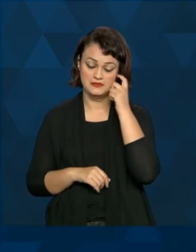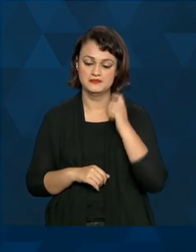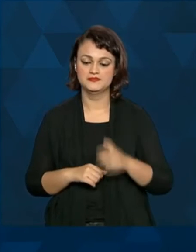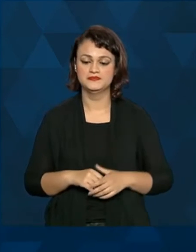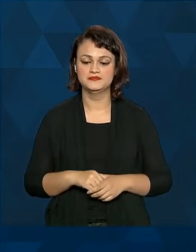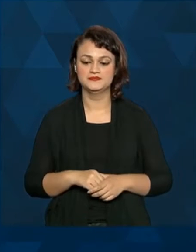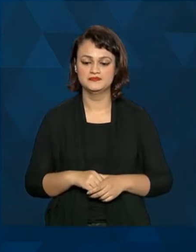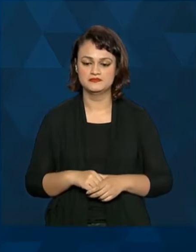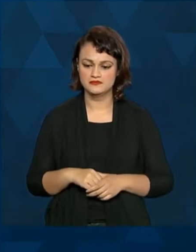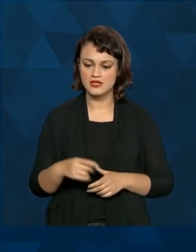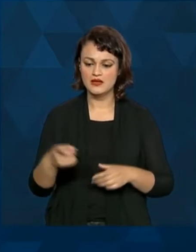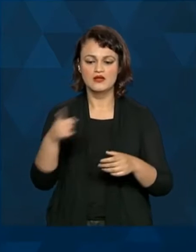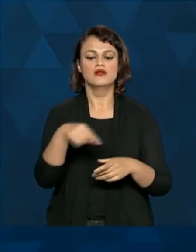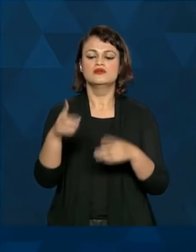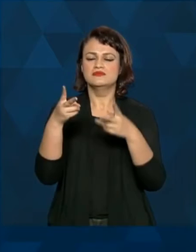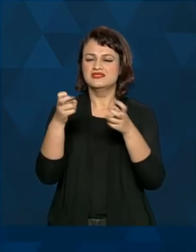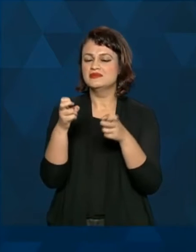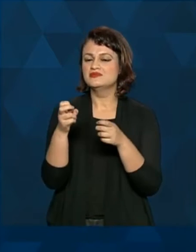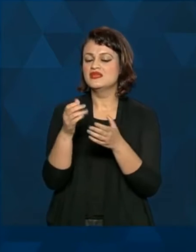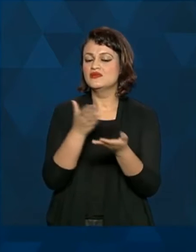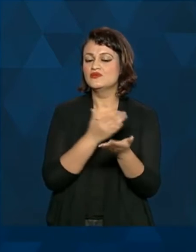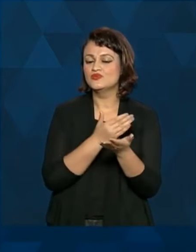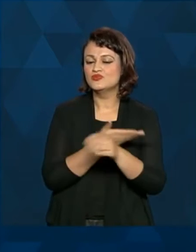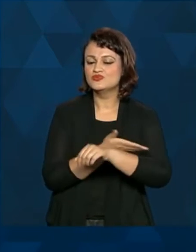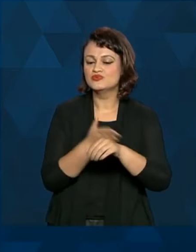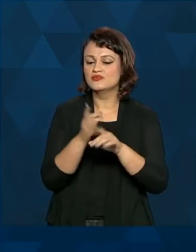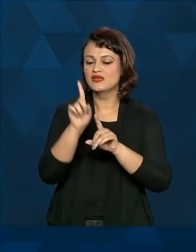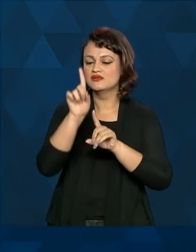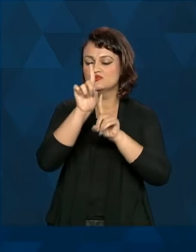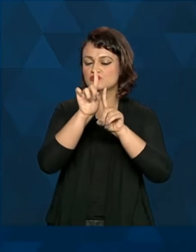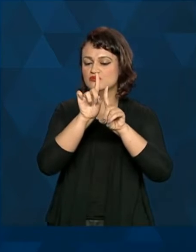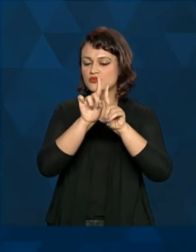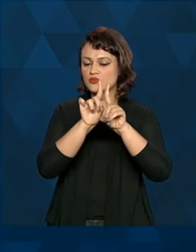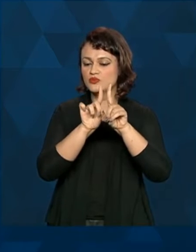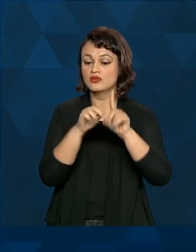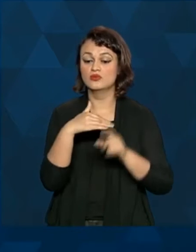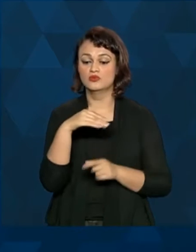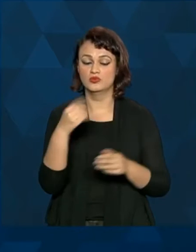A gente verifica que há uma tendência de uma diminuição do número